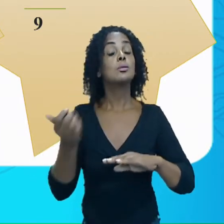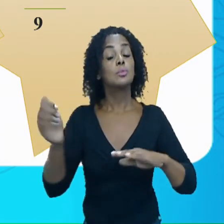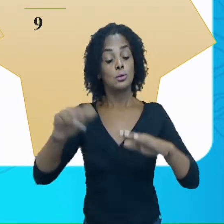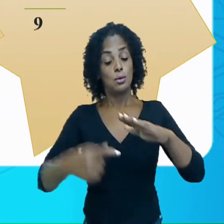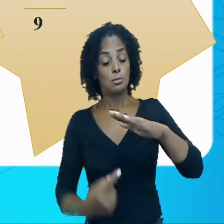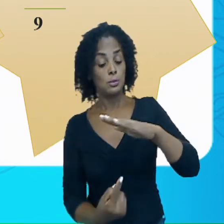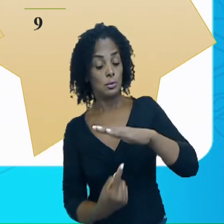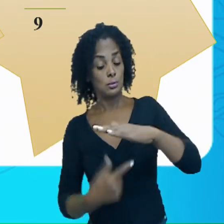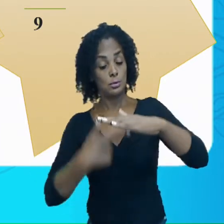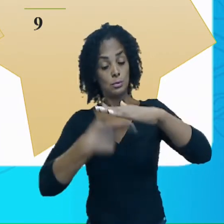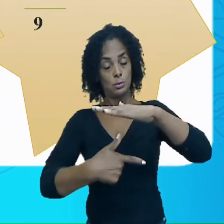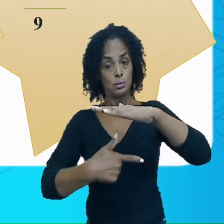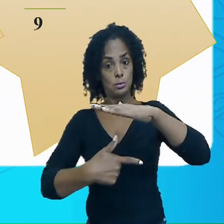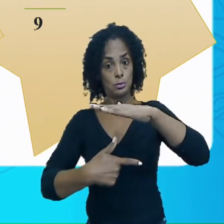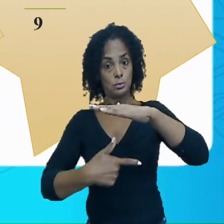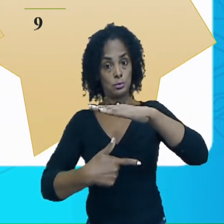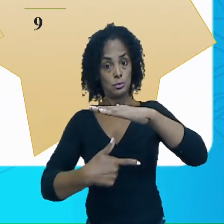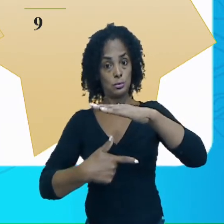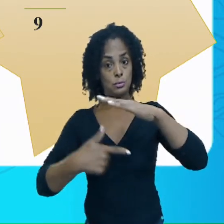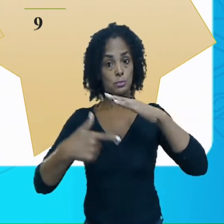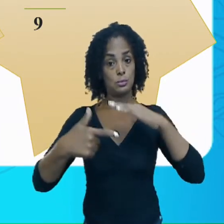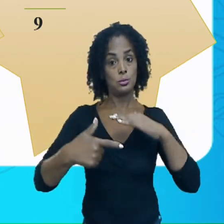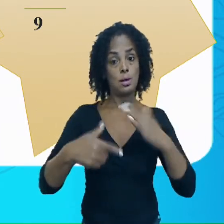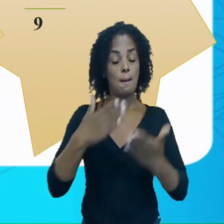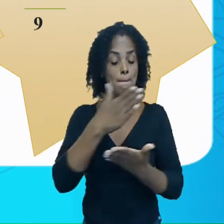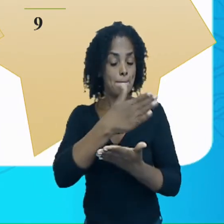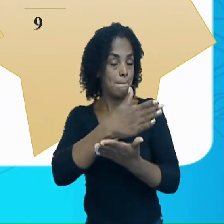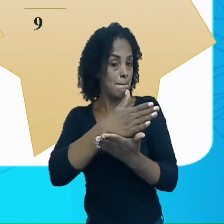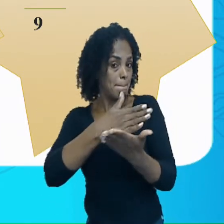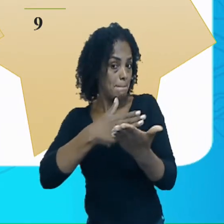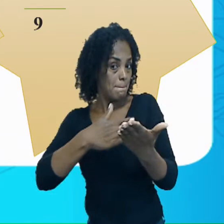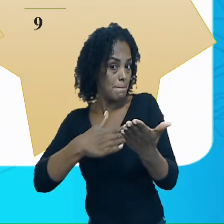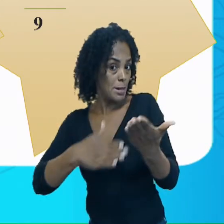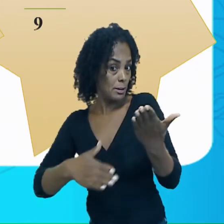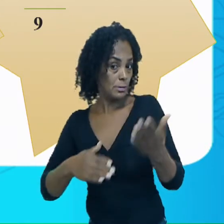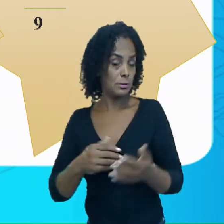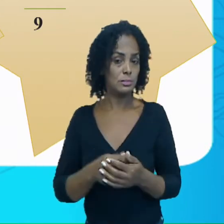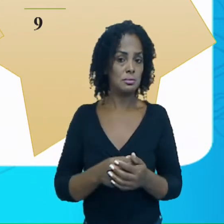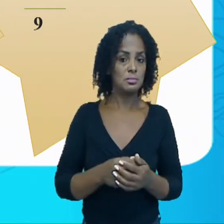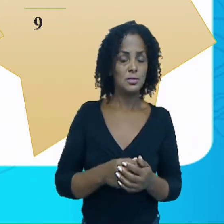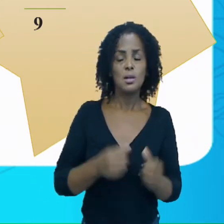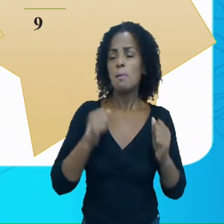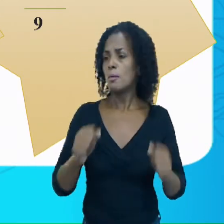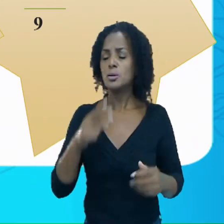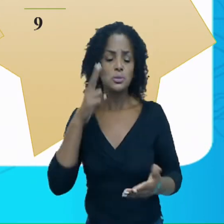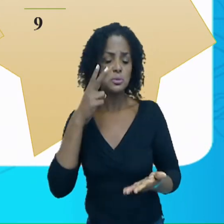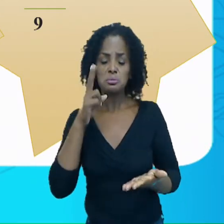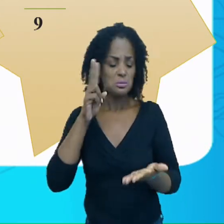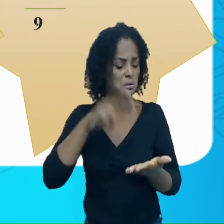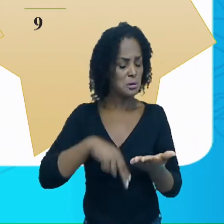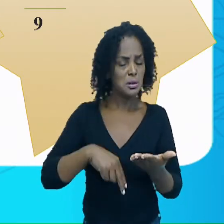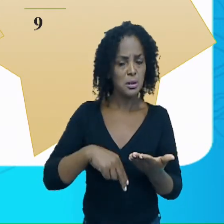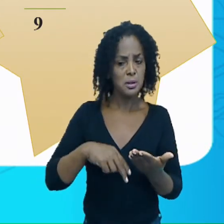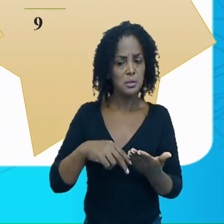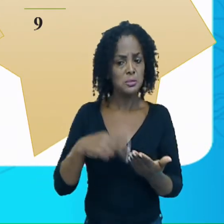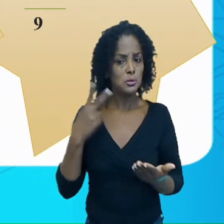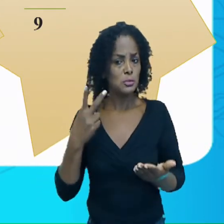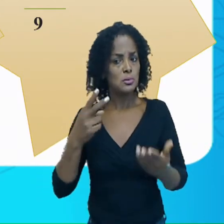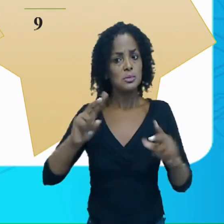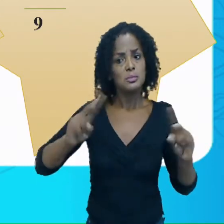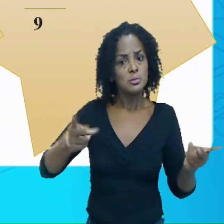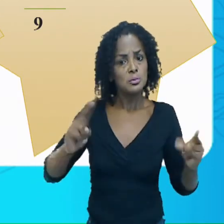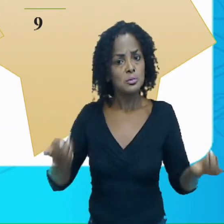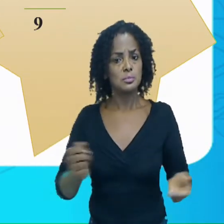denominador for 2, eu irei ler meio. Eu tenho duas formas de ler essa fração. 1 meio